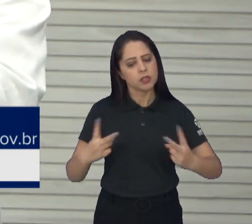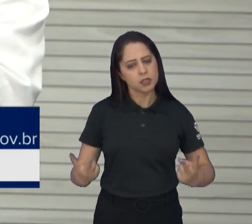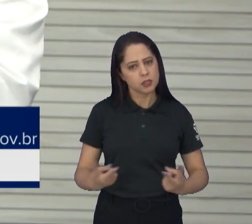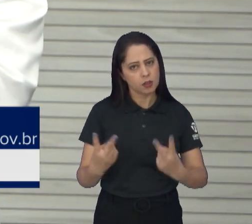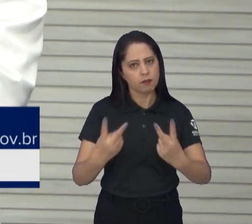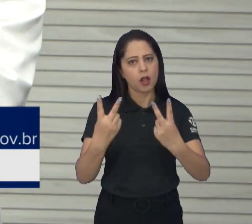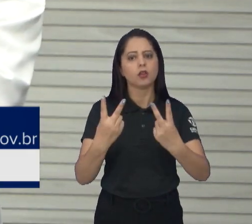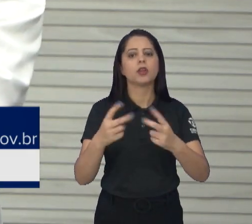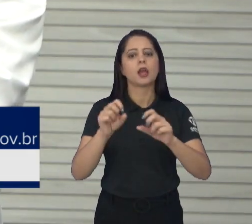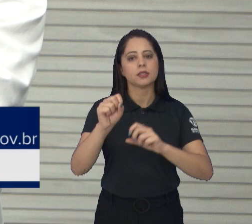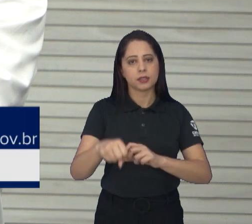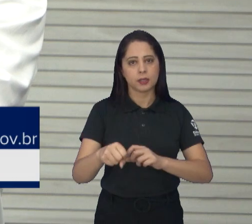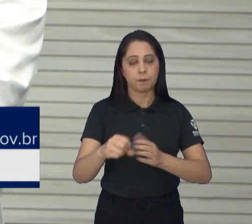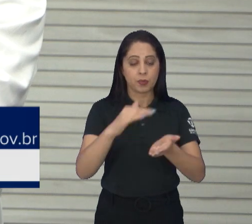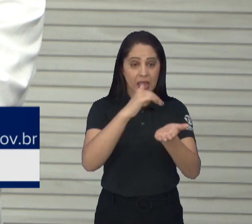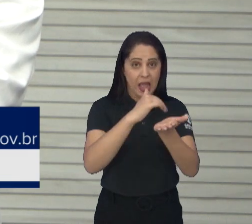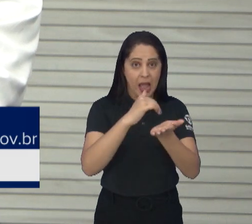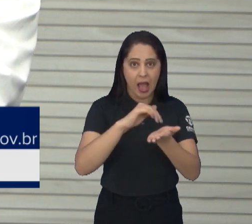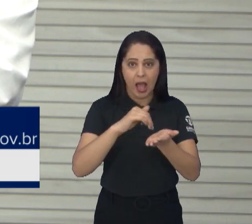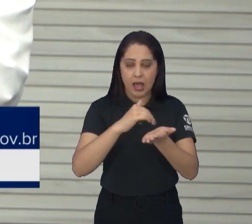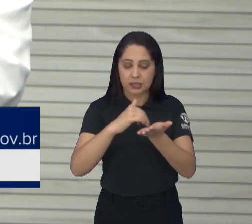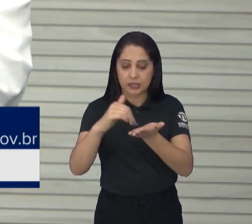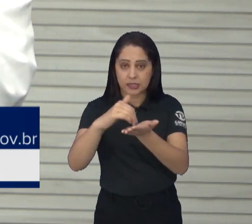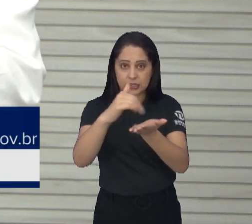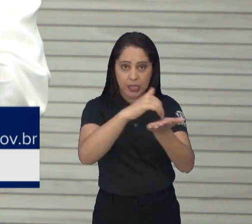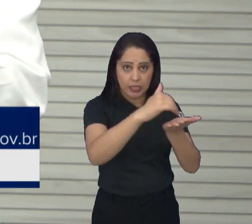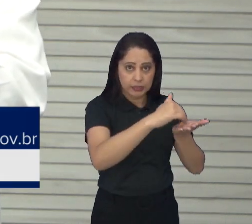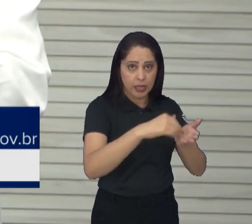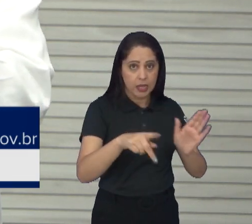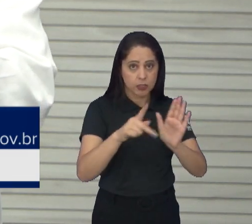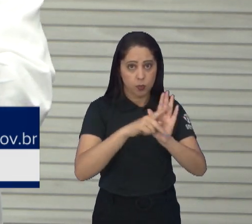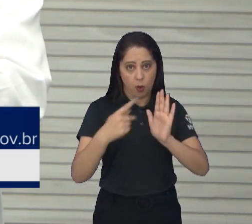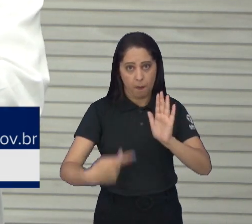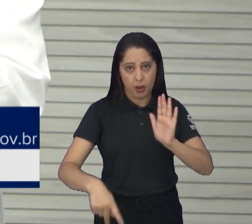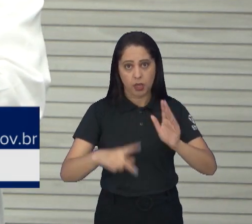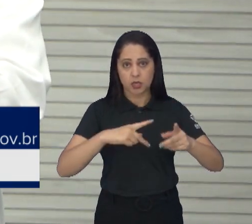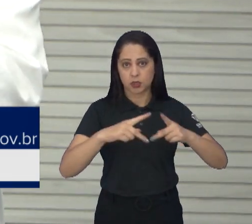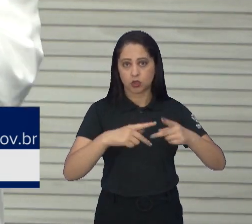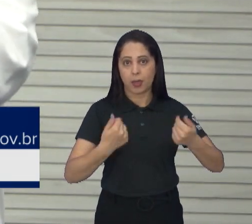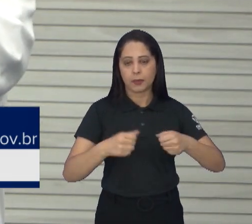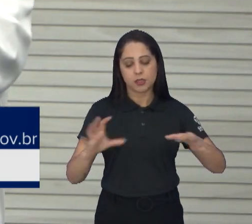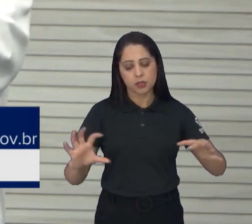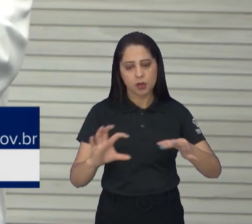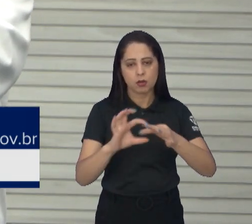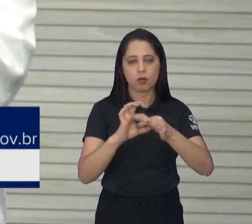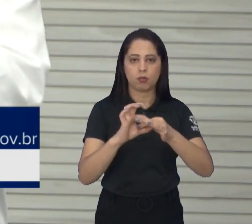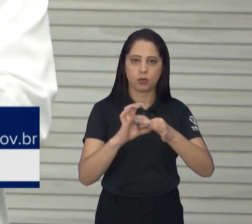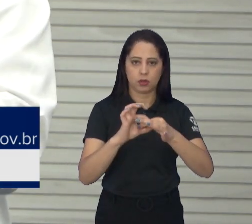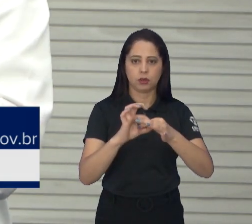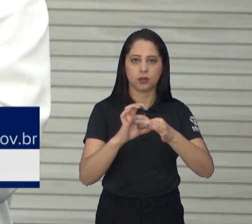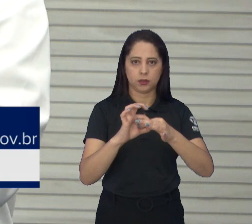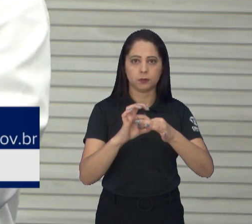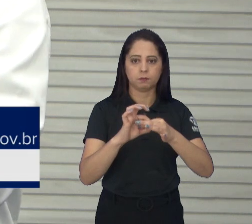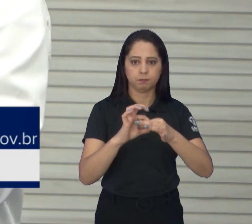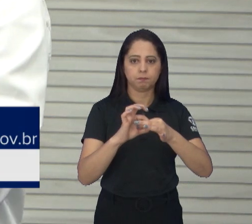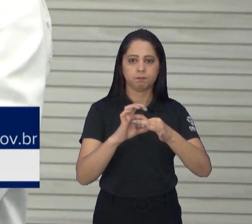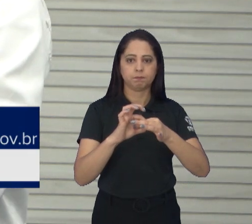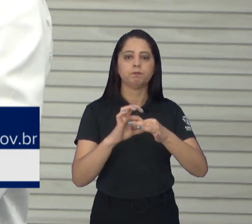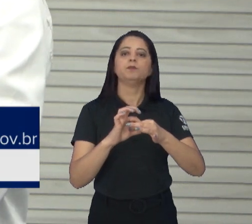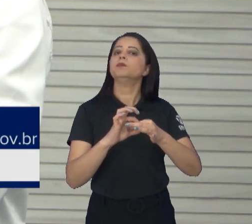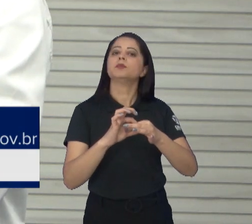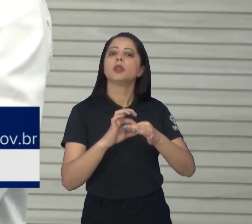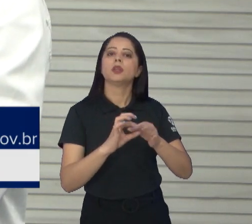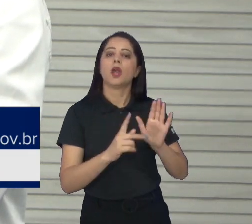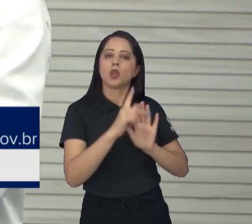essa integração entre as secretarias também, aqui do município, para que o programa ela possa chegar aonde esse plano